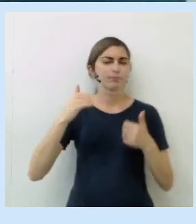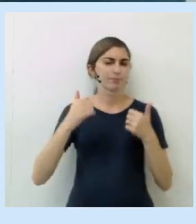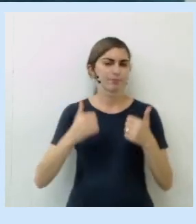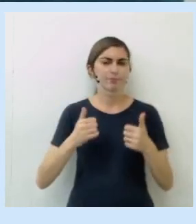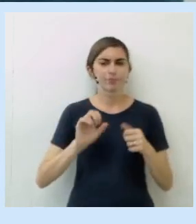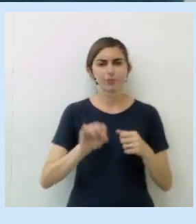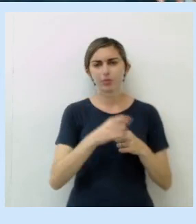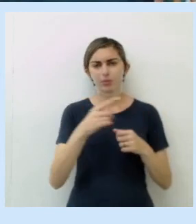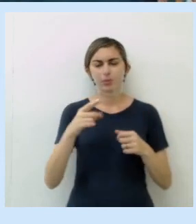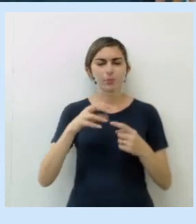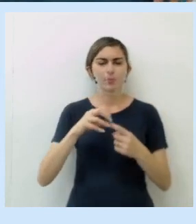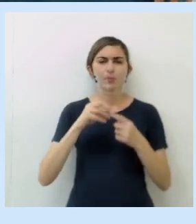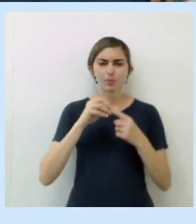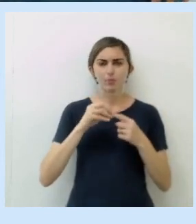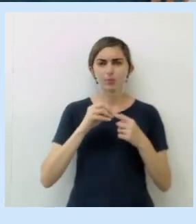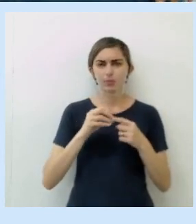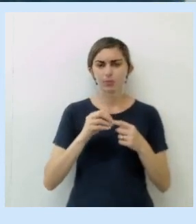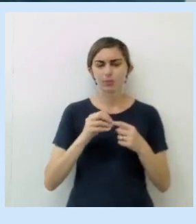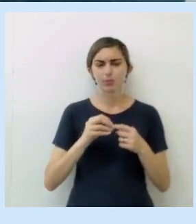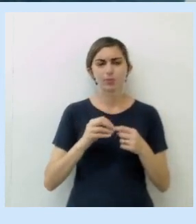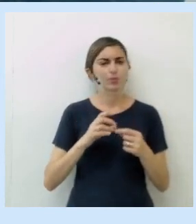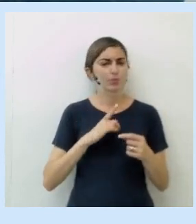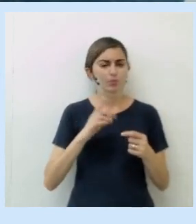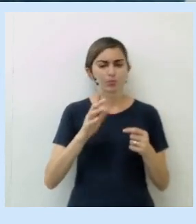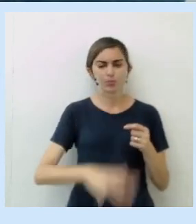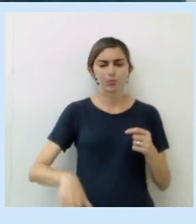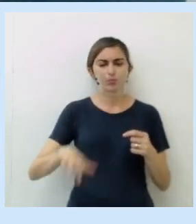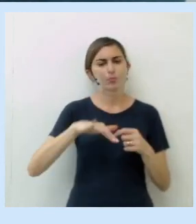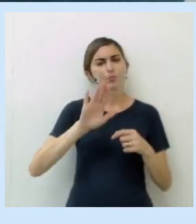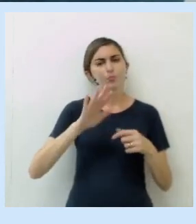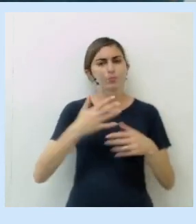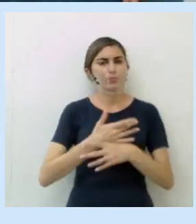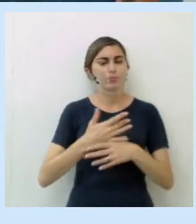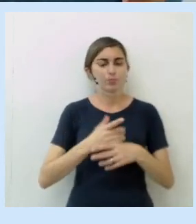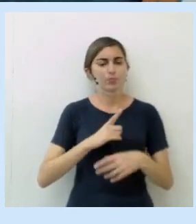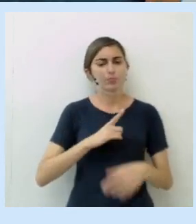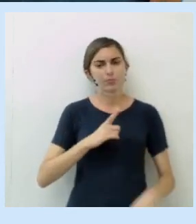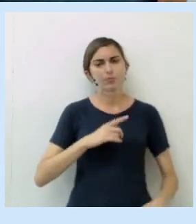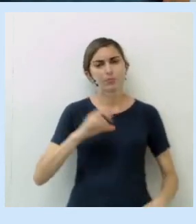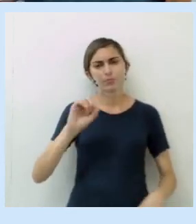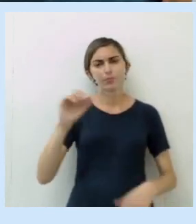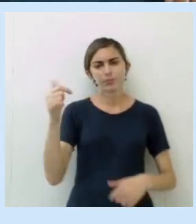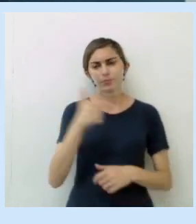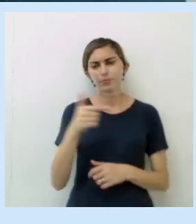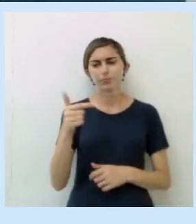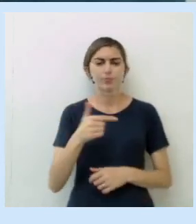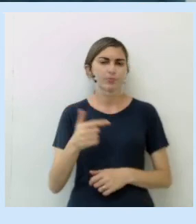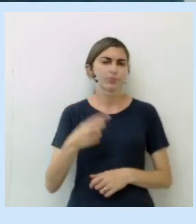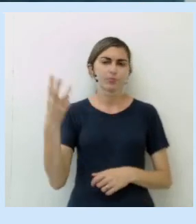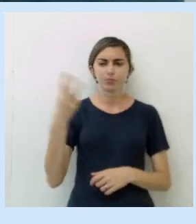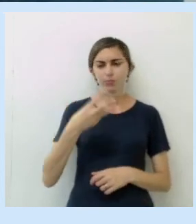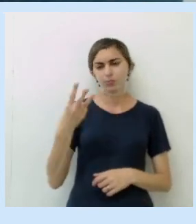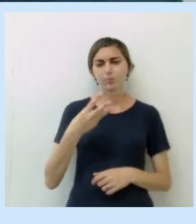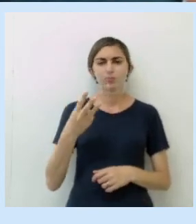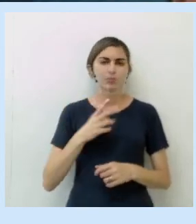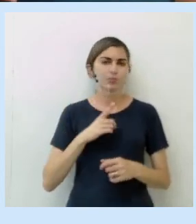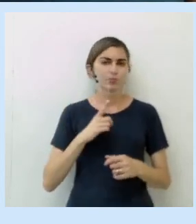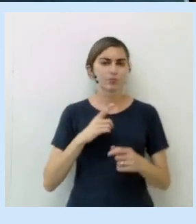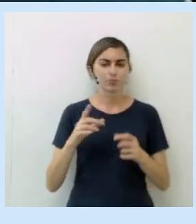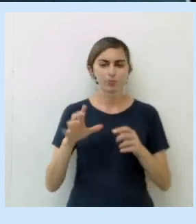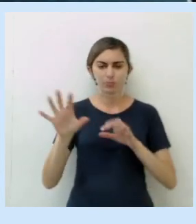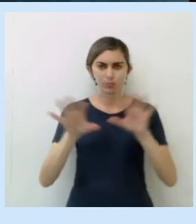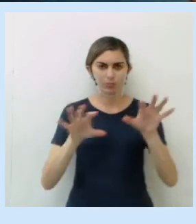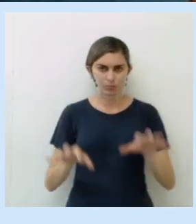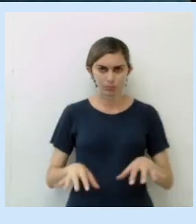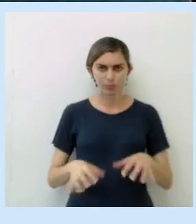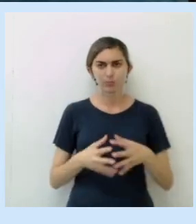rural são o setor primário e no espaço mais urbano a gente vai ter o setor secundário e terciário tomando conta desses